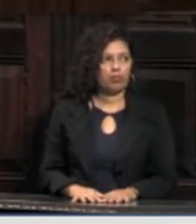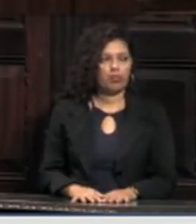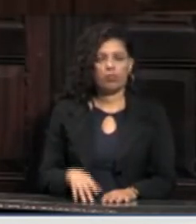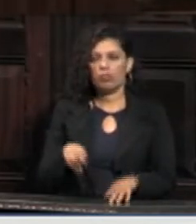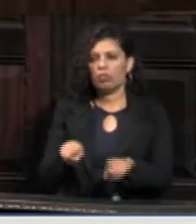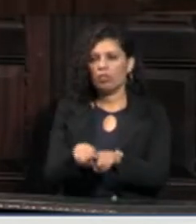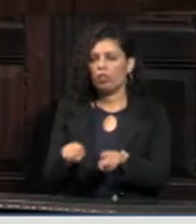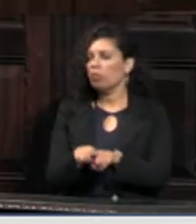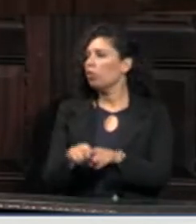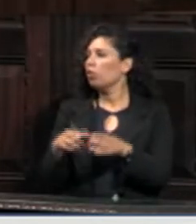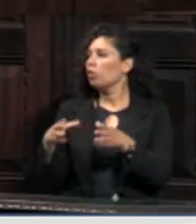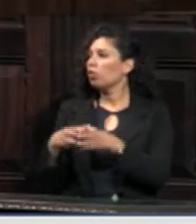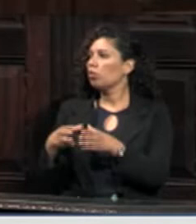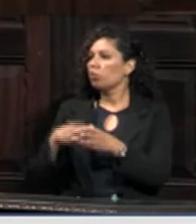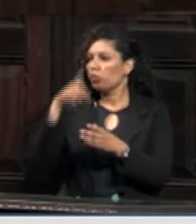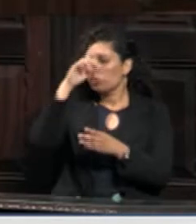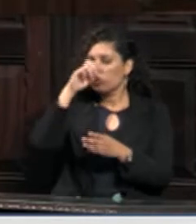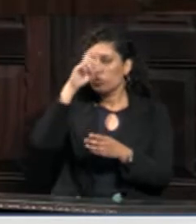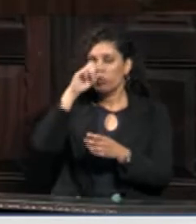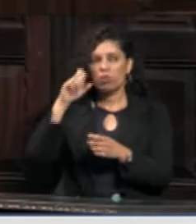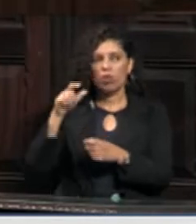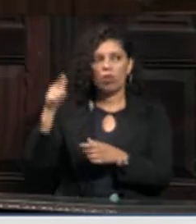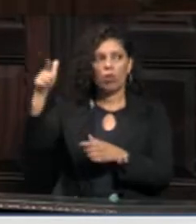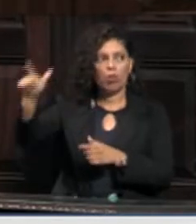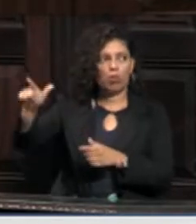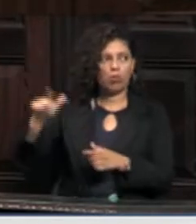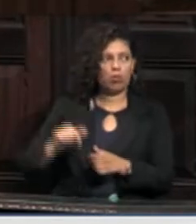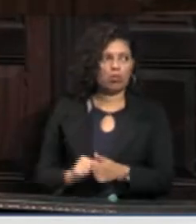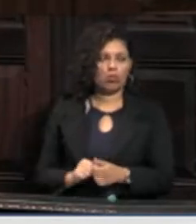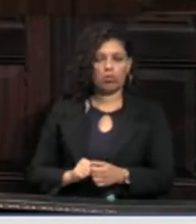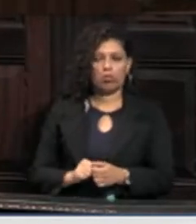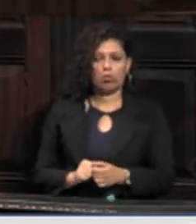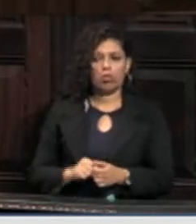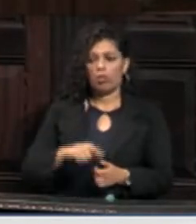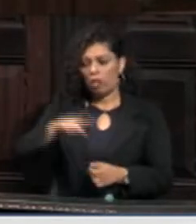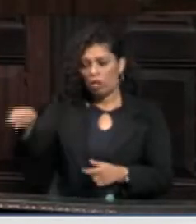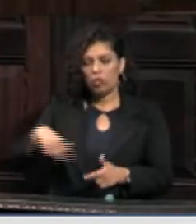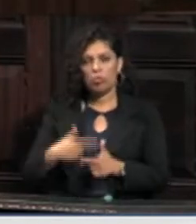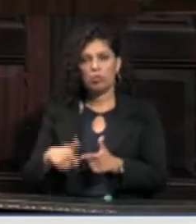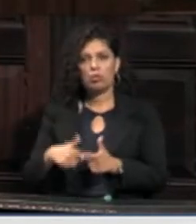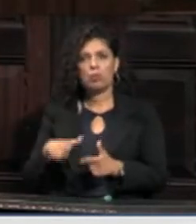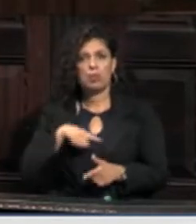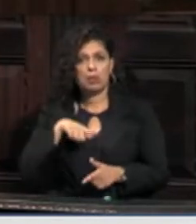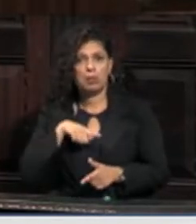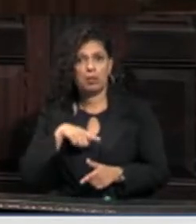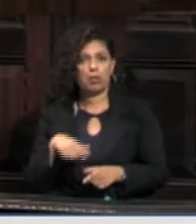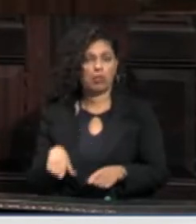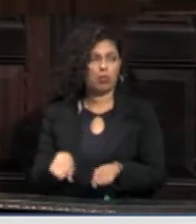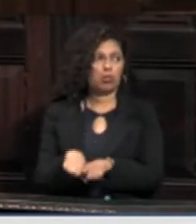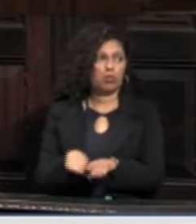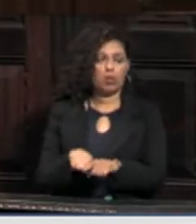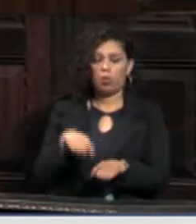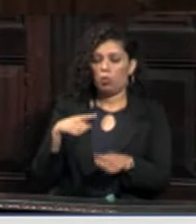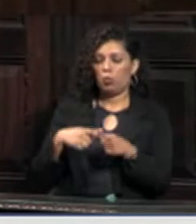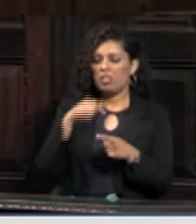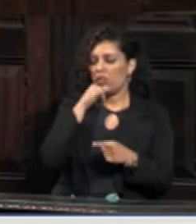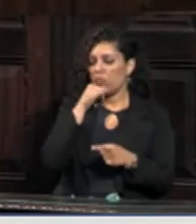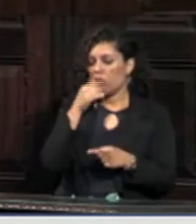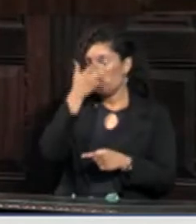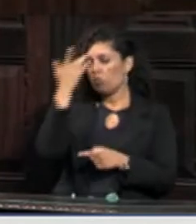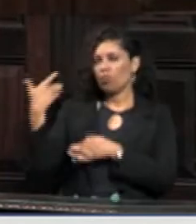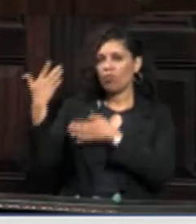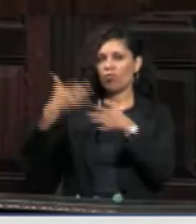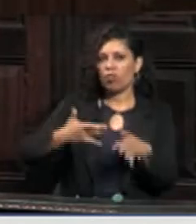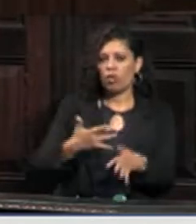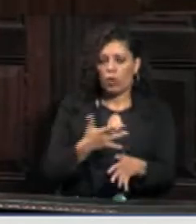terciárias também sofrem com a falta do atendimento secundário, porque o paciente chega com dor no peito,